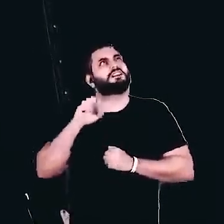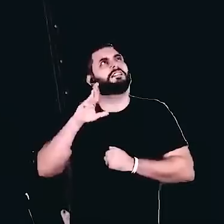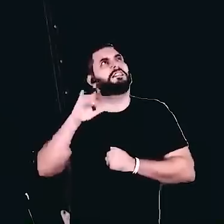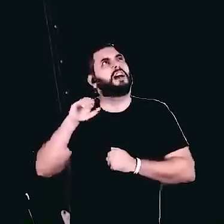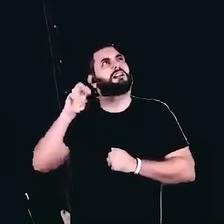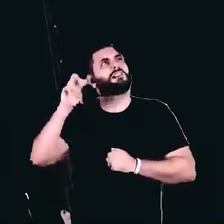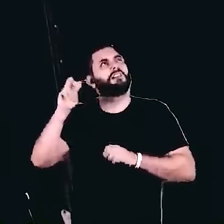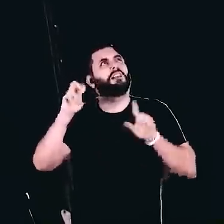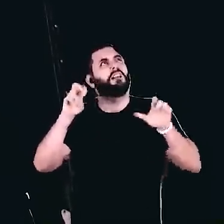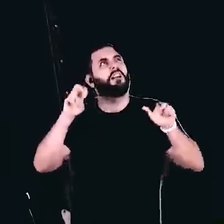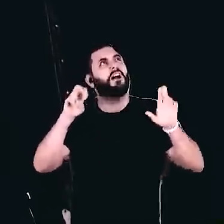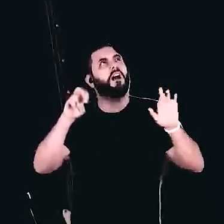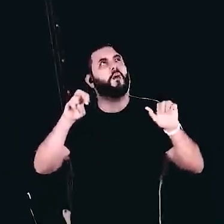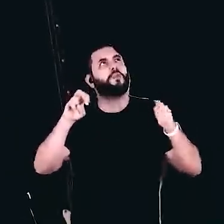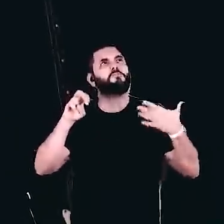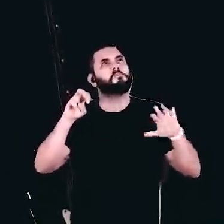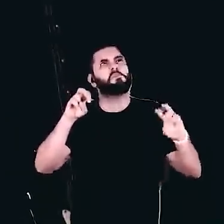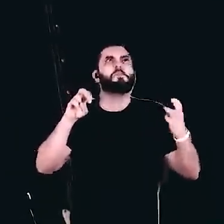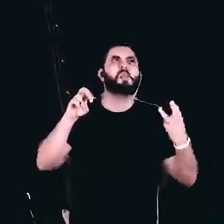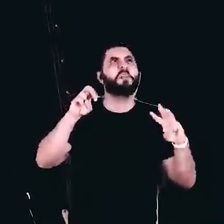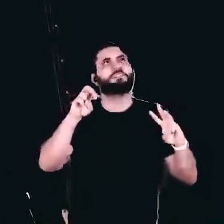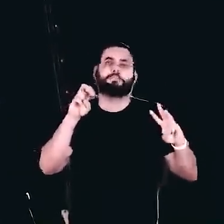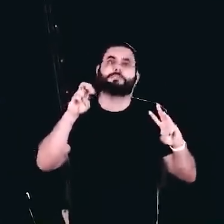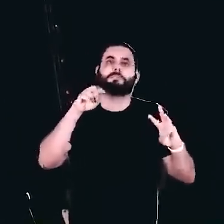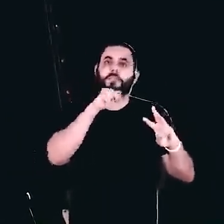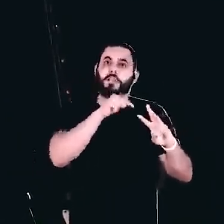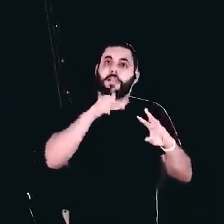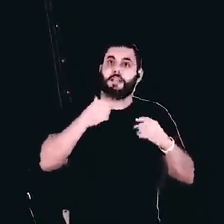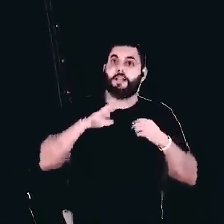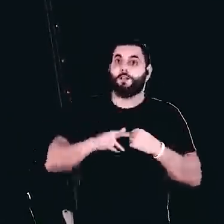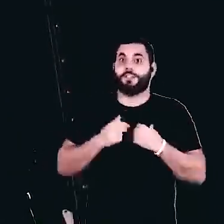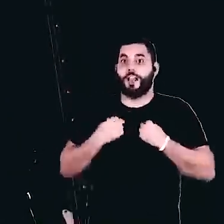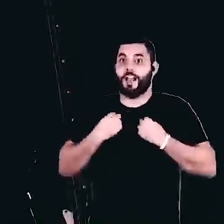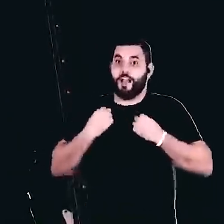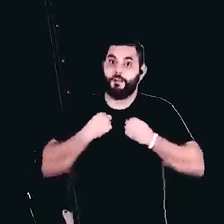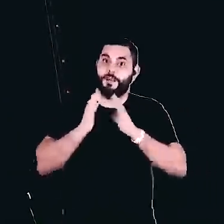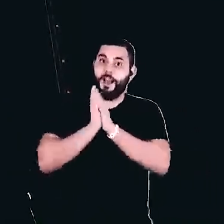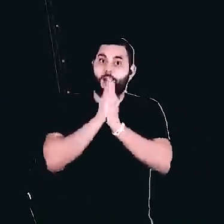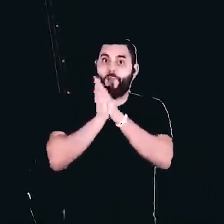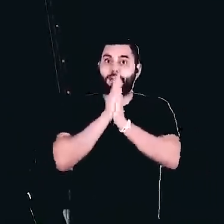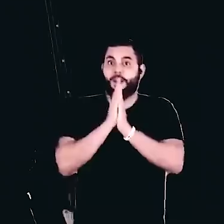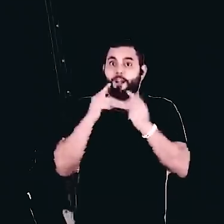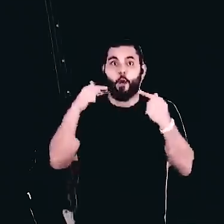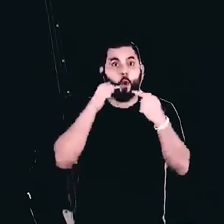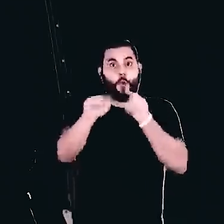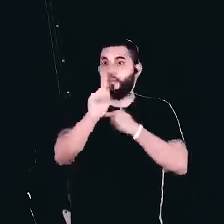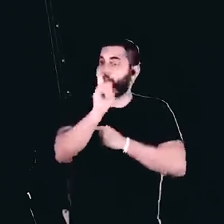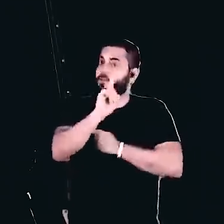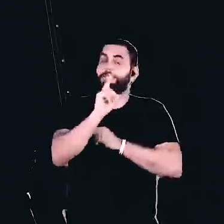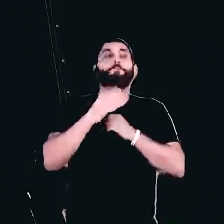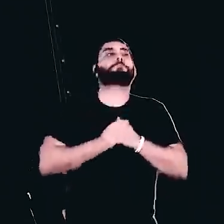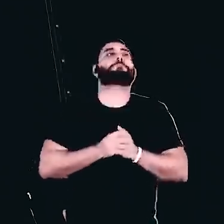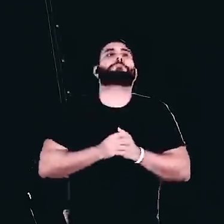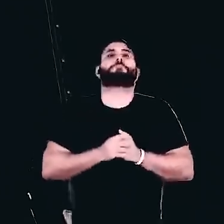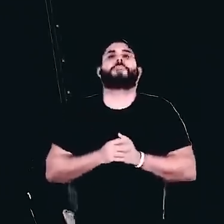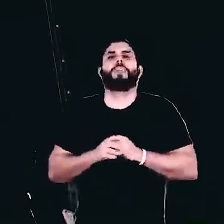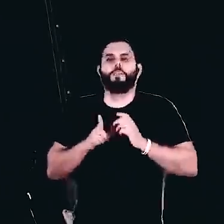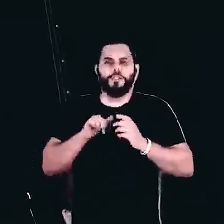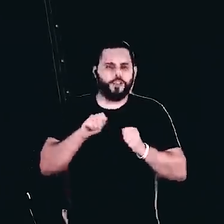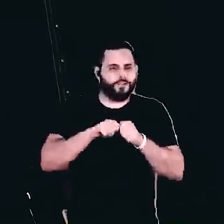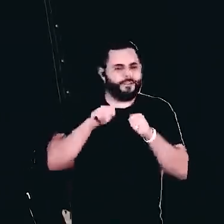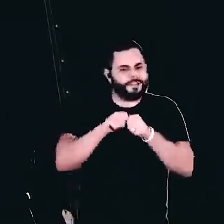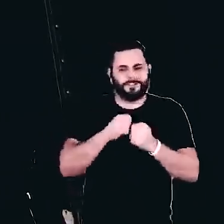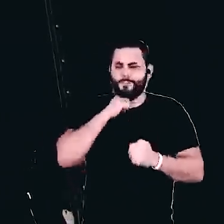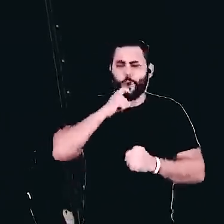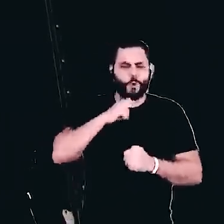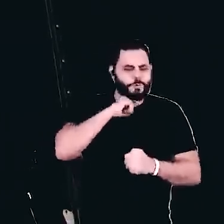5 anos e Laura devia 3 para 4. Laura estava tentando vestir a boneca com uma roupa que não era daquela boneca. E quando Laura fazia assim, ela